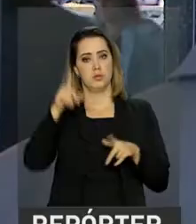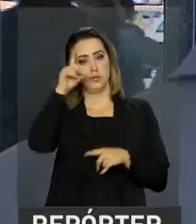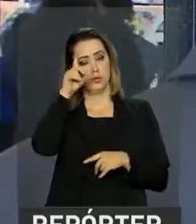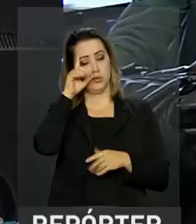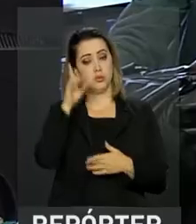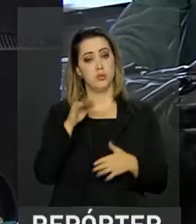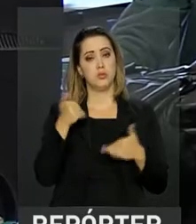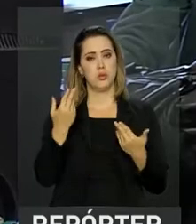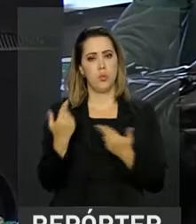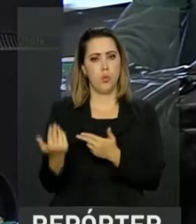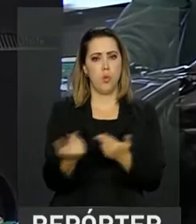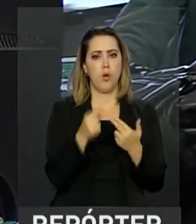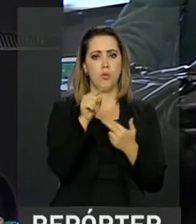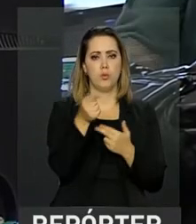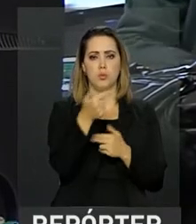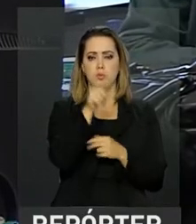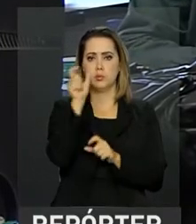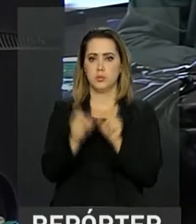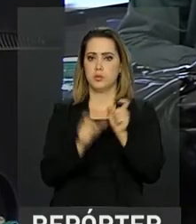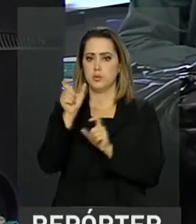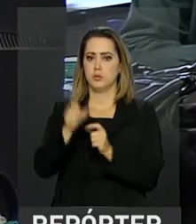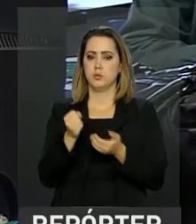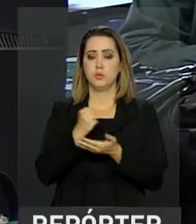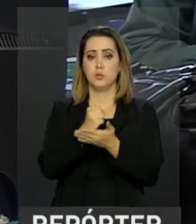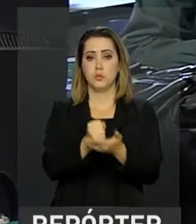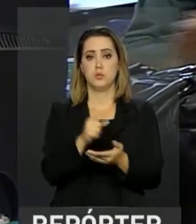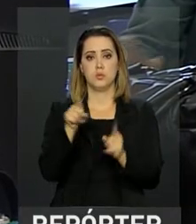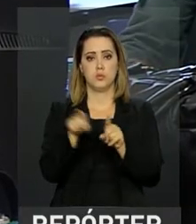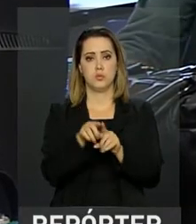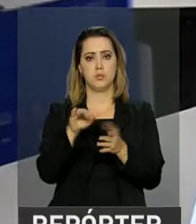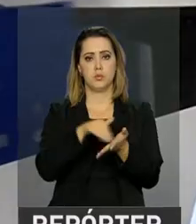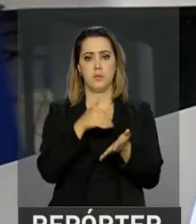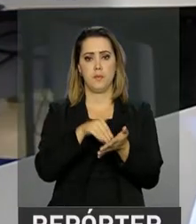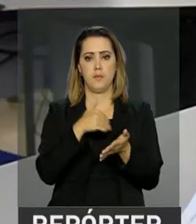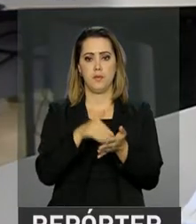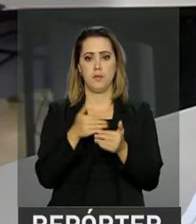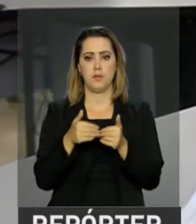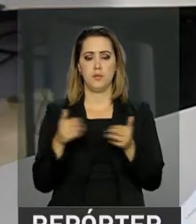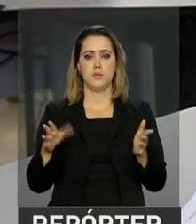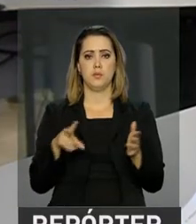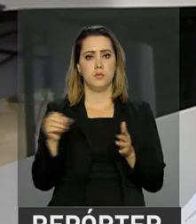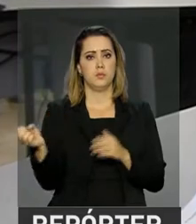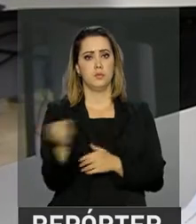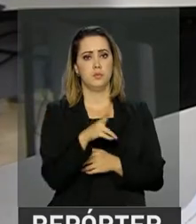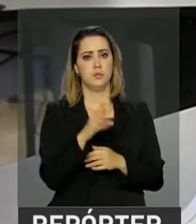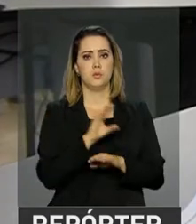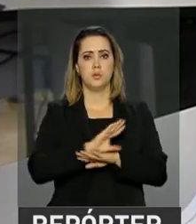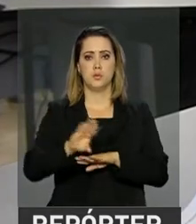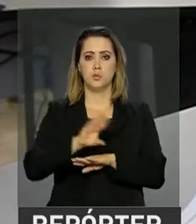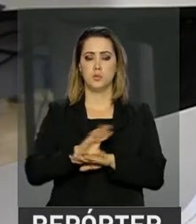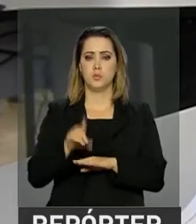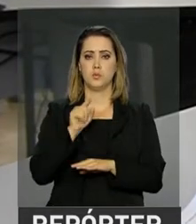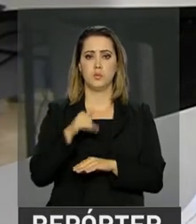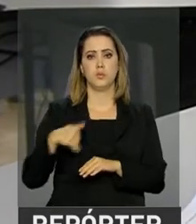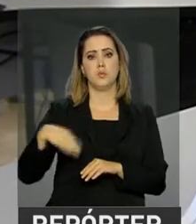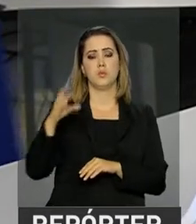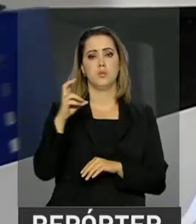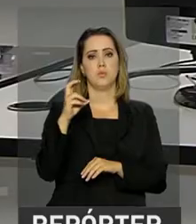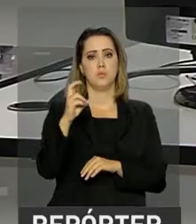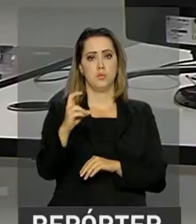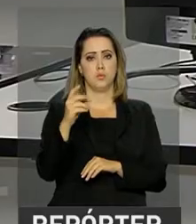como essa a outros brasileiros, o programa está com inscrições abertas para novos cursos. São mais